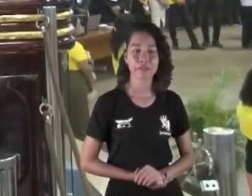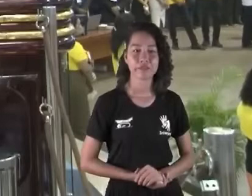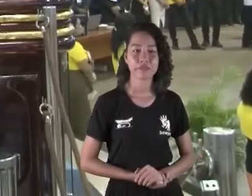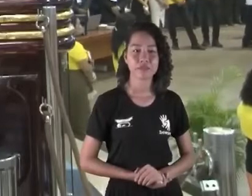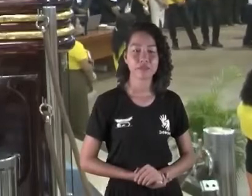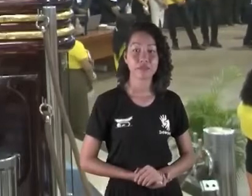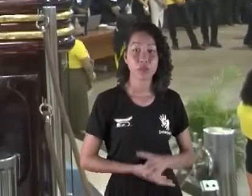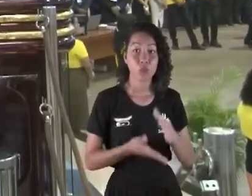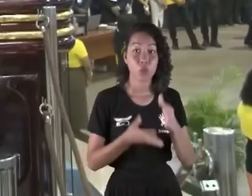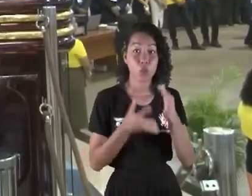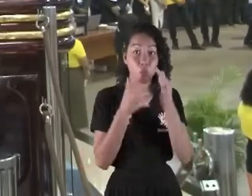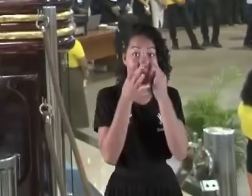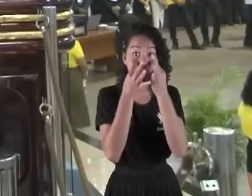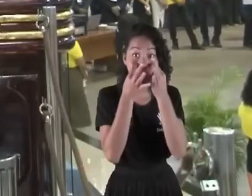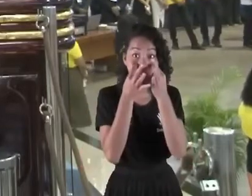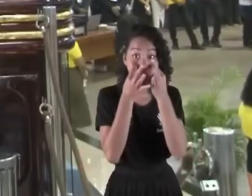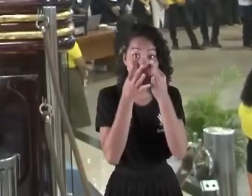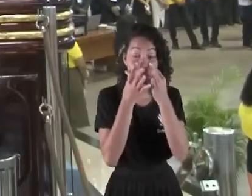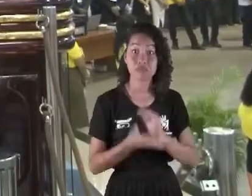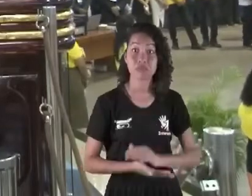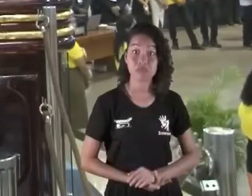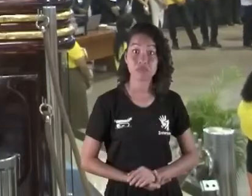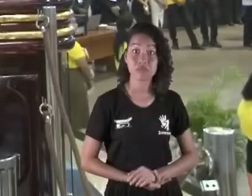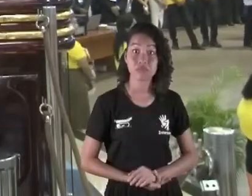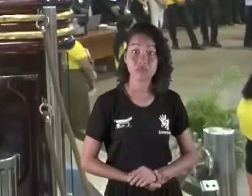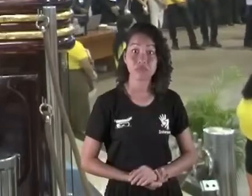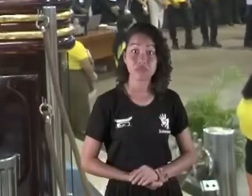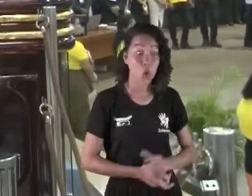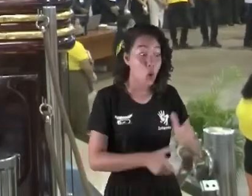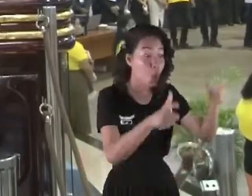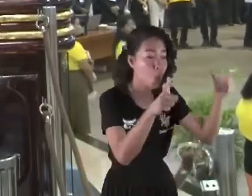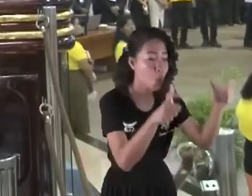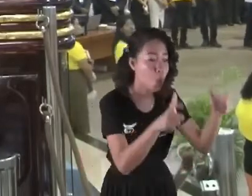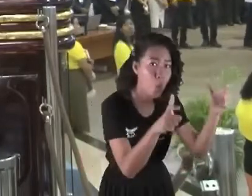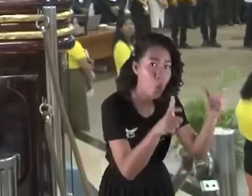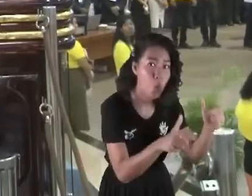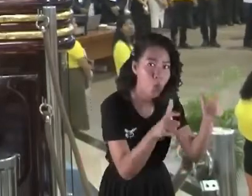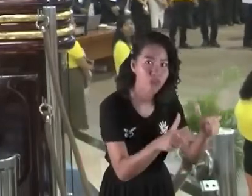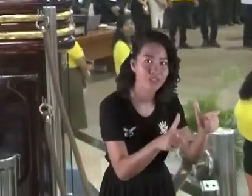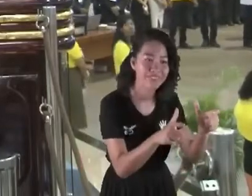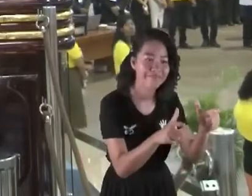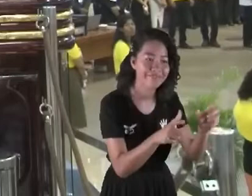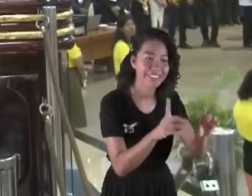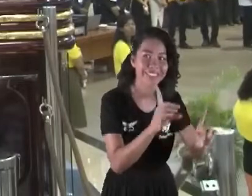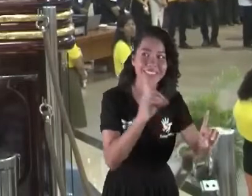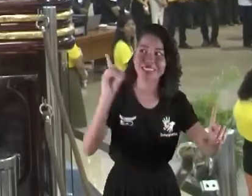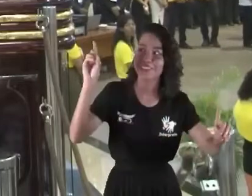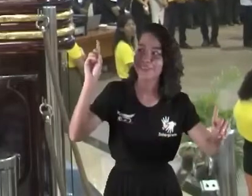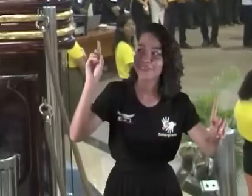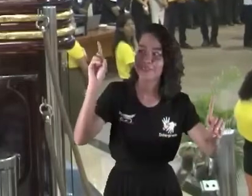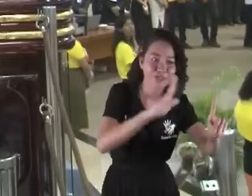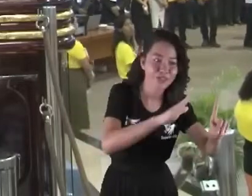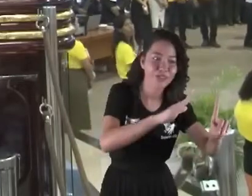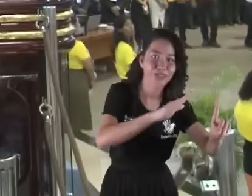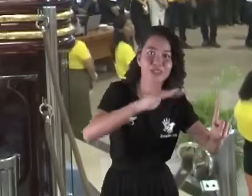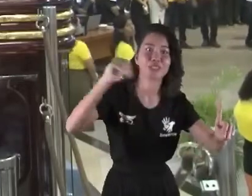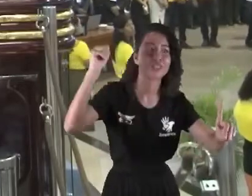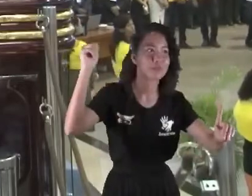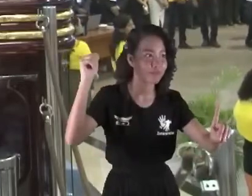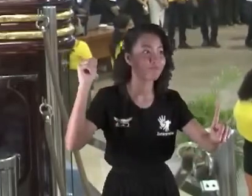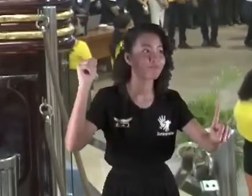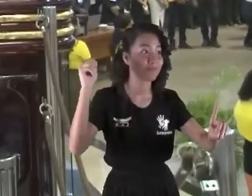ele estava no dia em que Deus o vocacionou. Ele